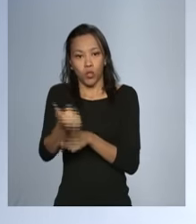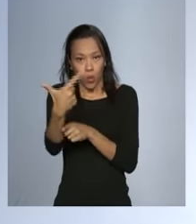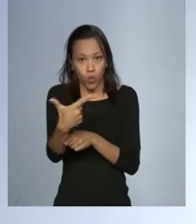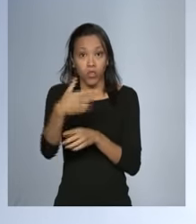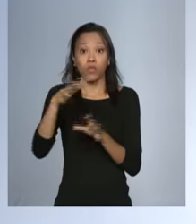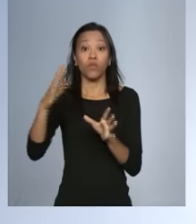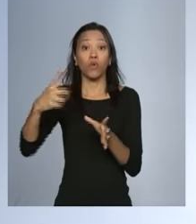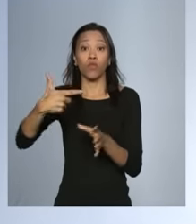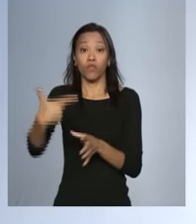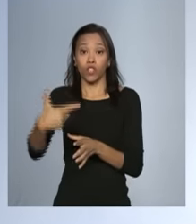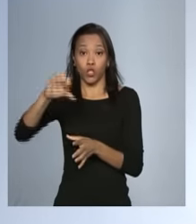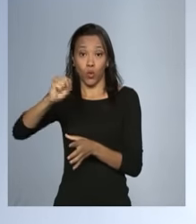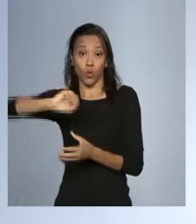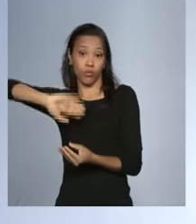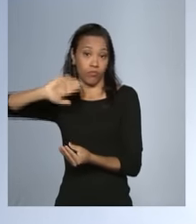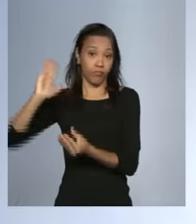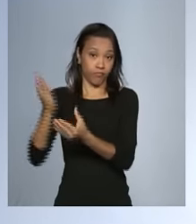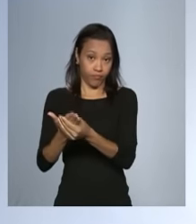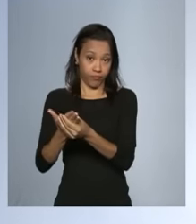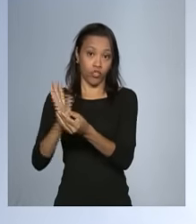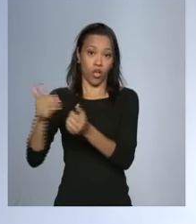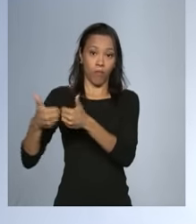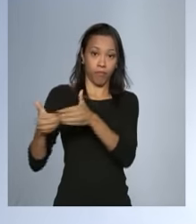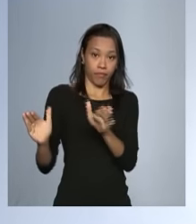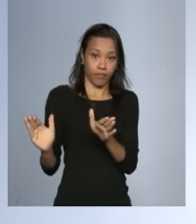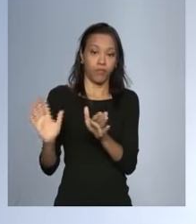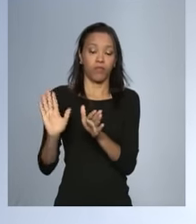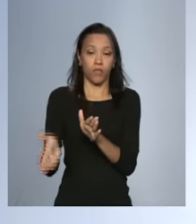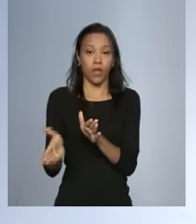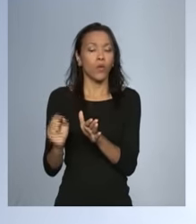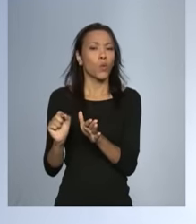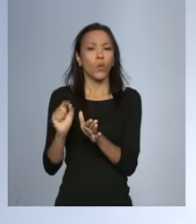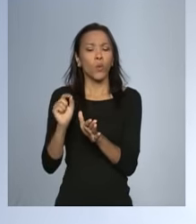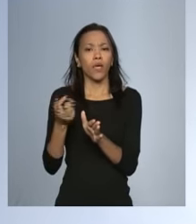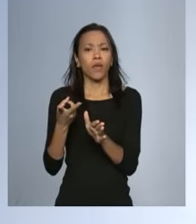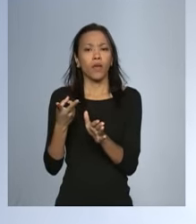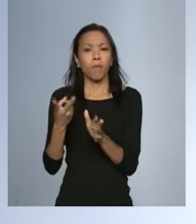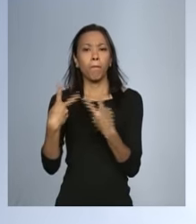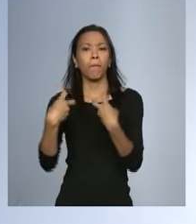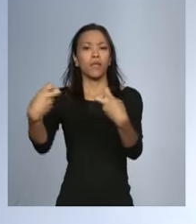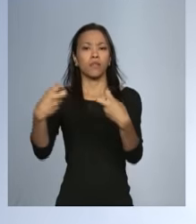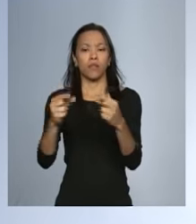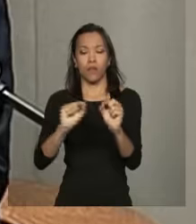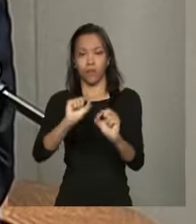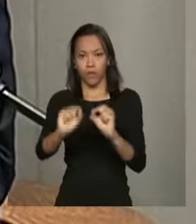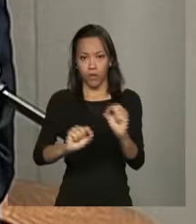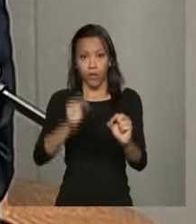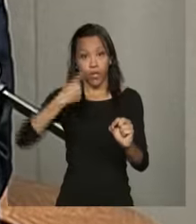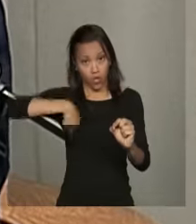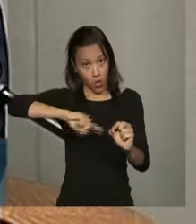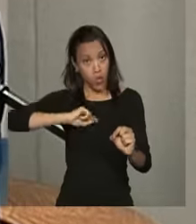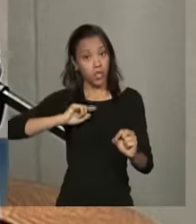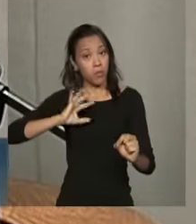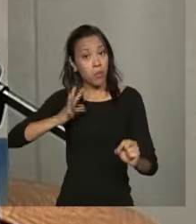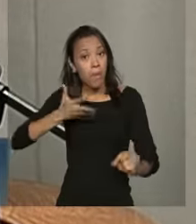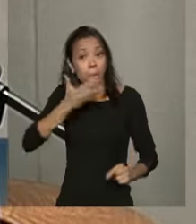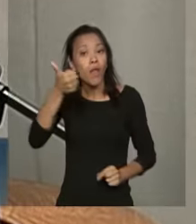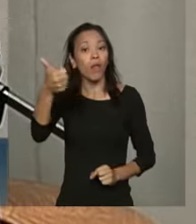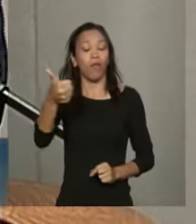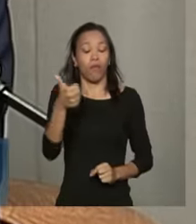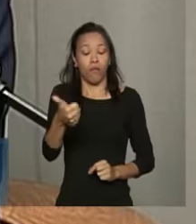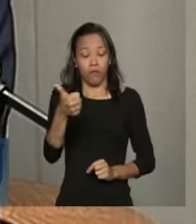ações penais haviam sido abertas o que se vê também é que estamos melhorando a